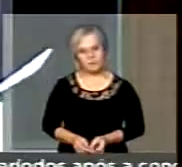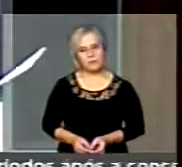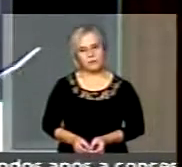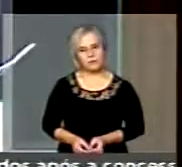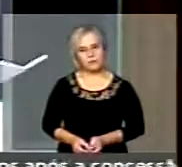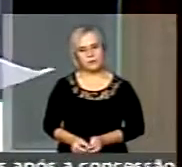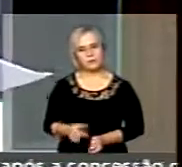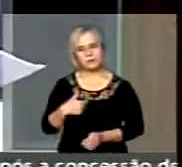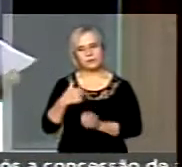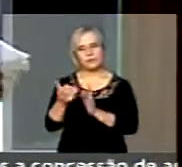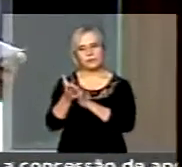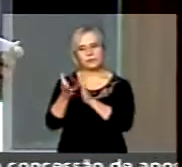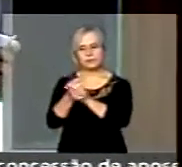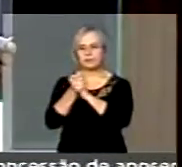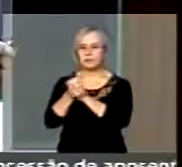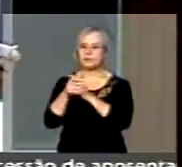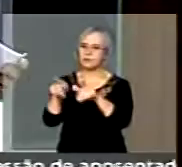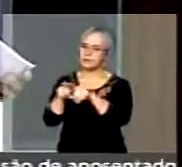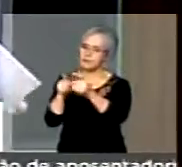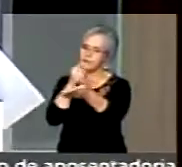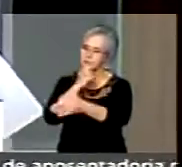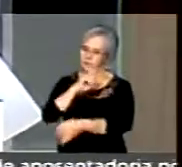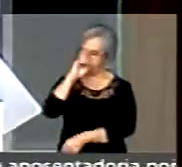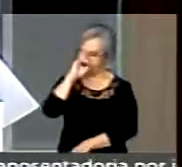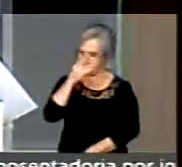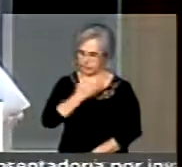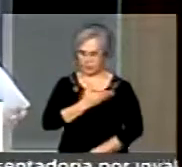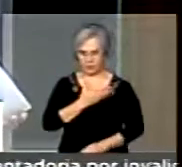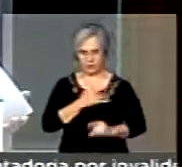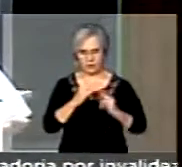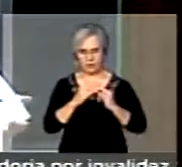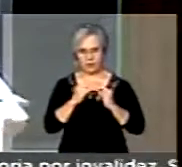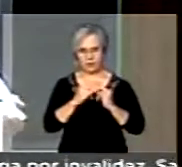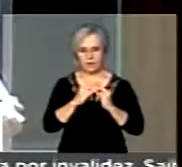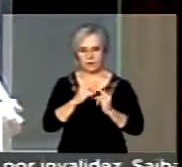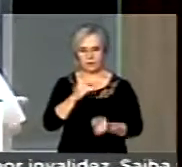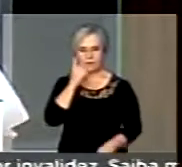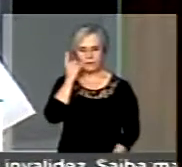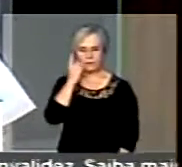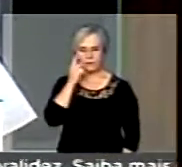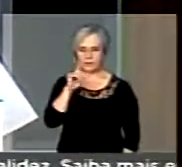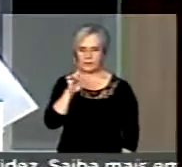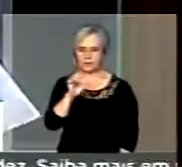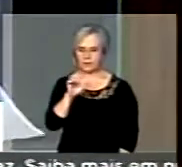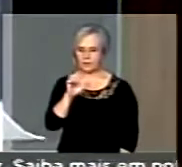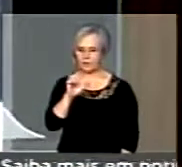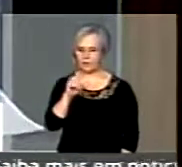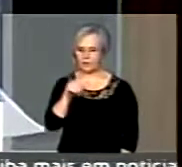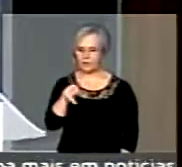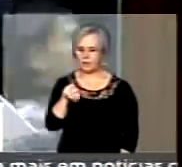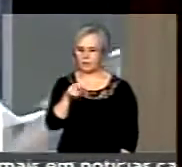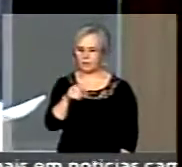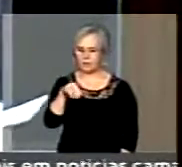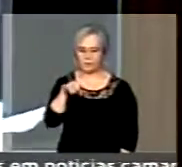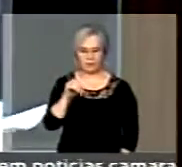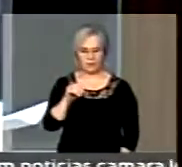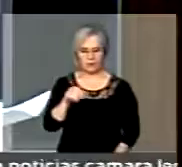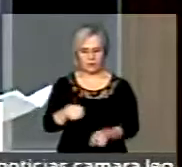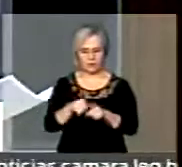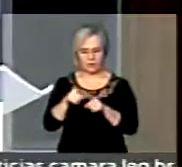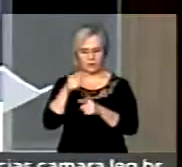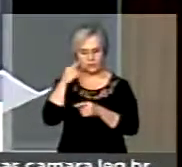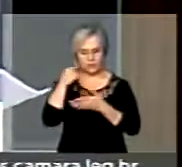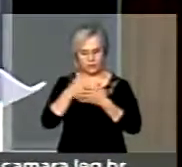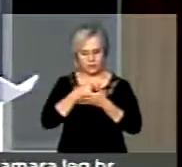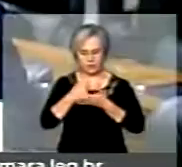deputado. Gostaria de parabenizar também Vossa Excelência, o colega deputado Leopoldo Meyer do Estado do Paraná, e pela preocupação em fortalecimento dos municípios